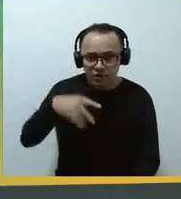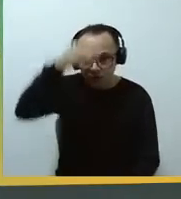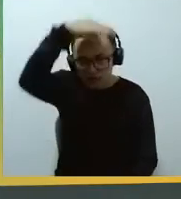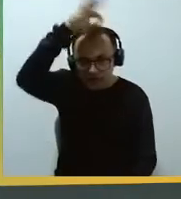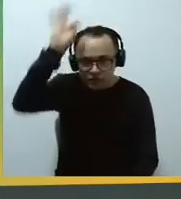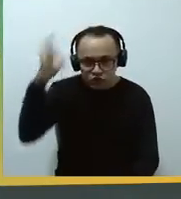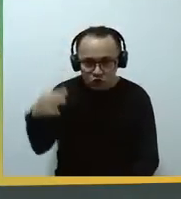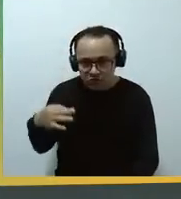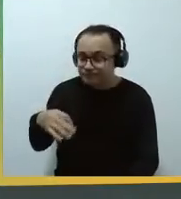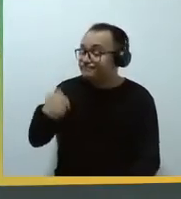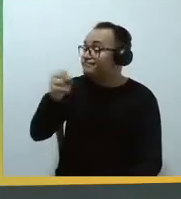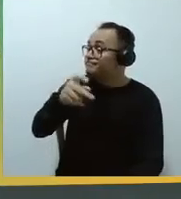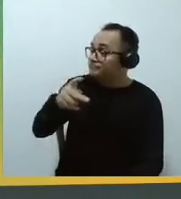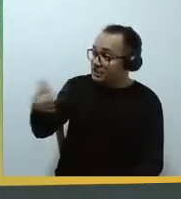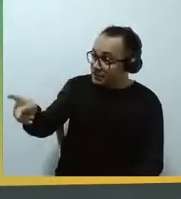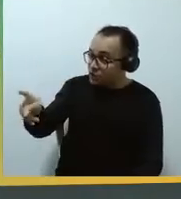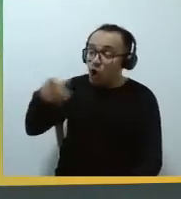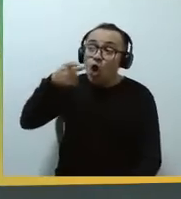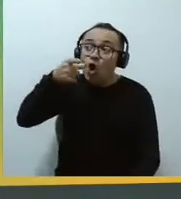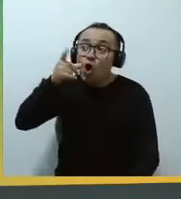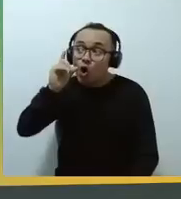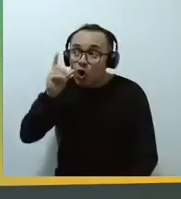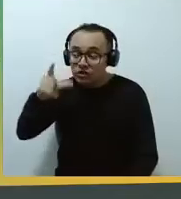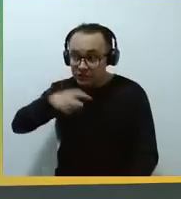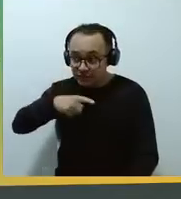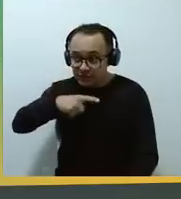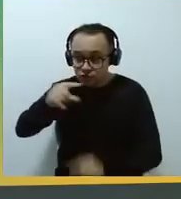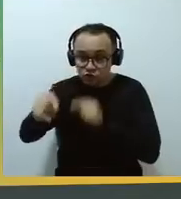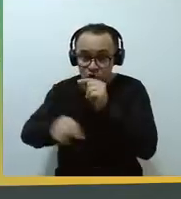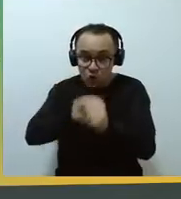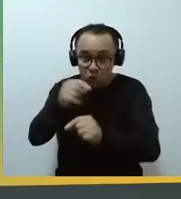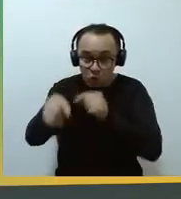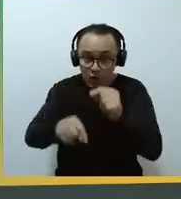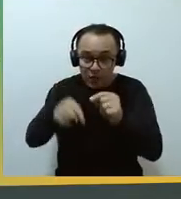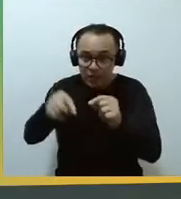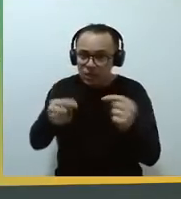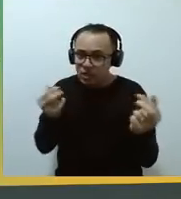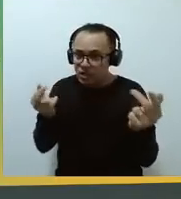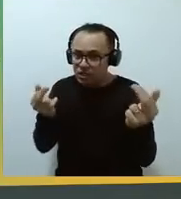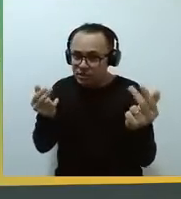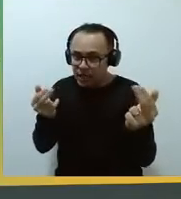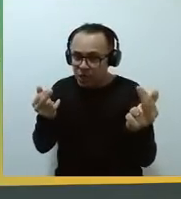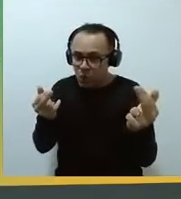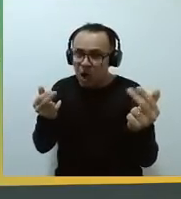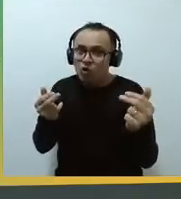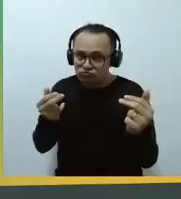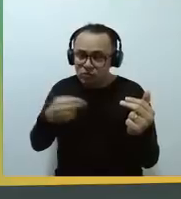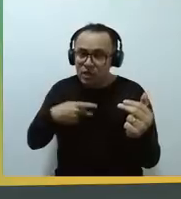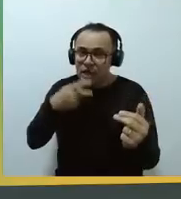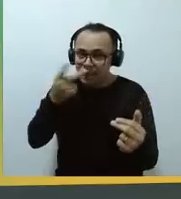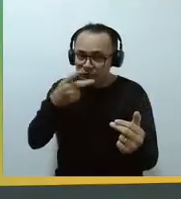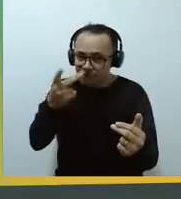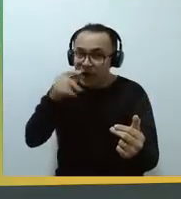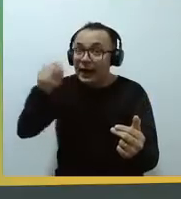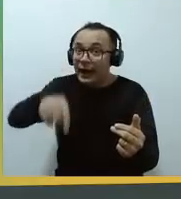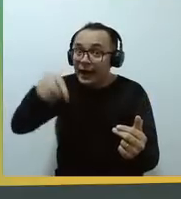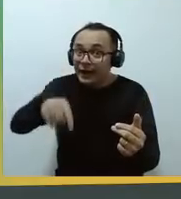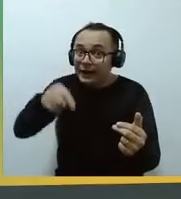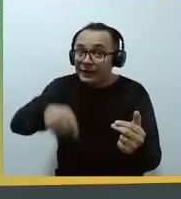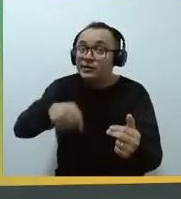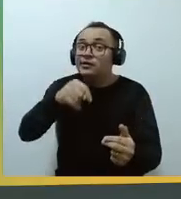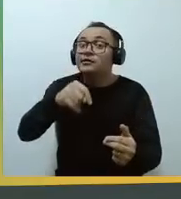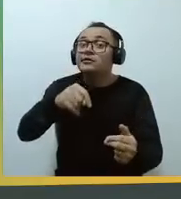presidente, ontem nós tivemos um episódio que se assemelha com o que está acontecendo agora, e eu falo em nome dos componentes dessa comissão, que o